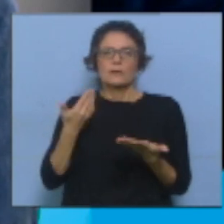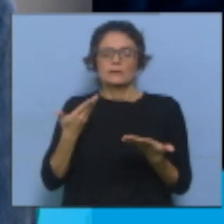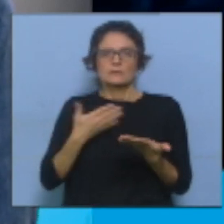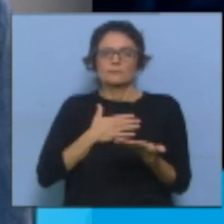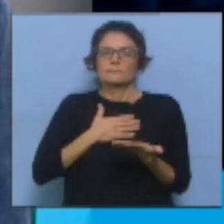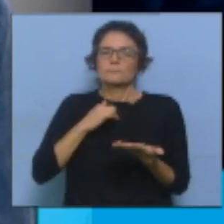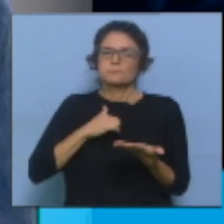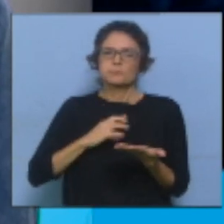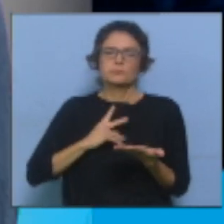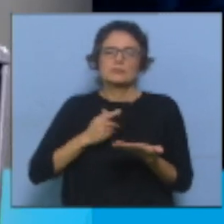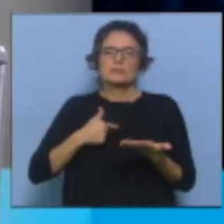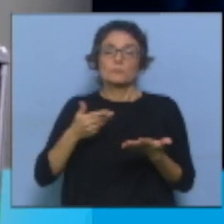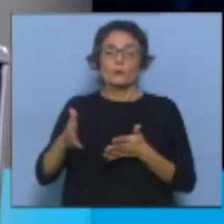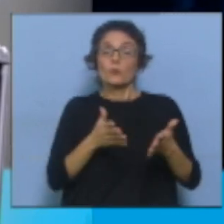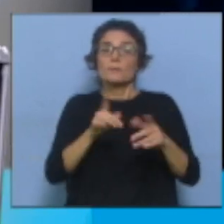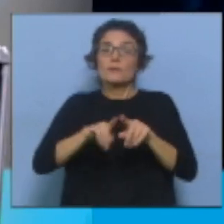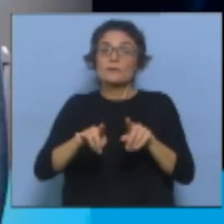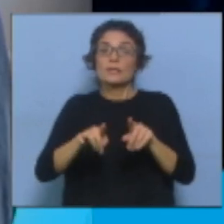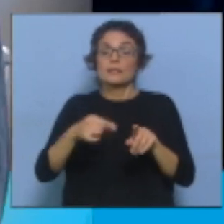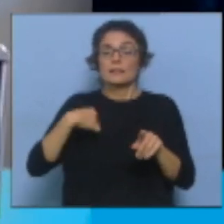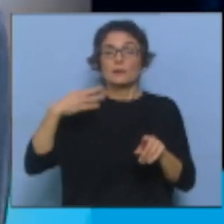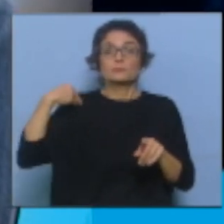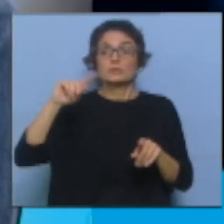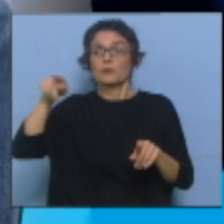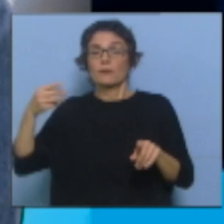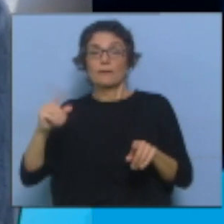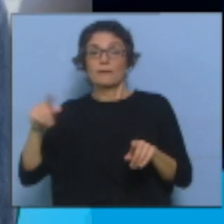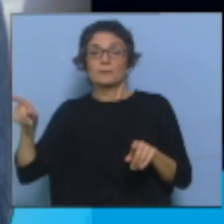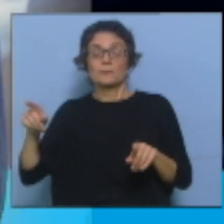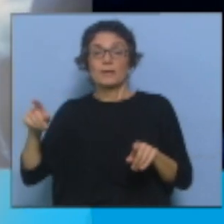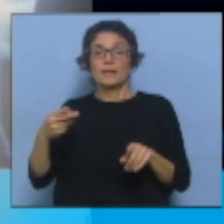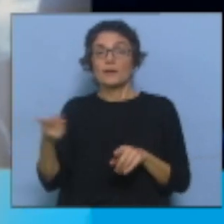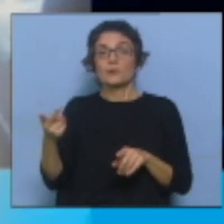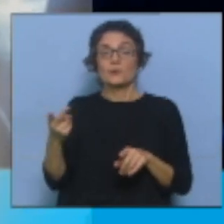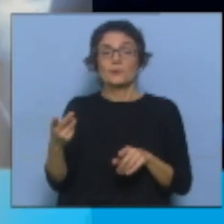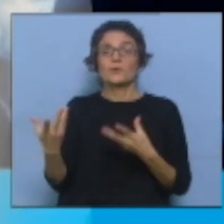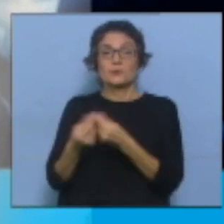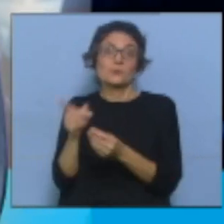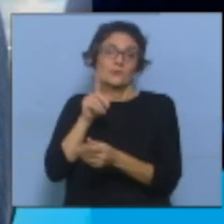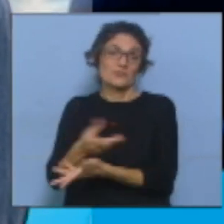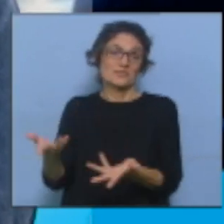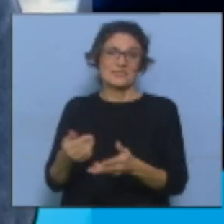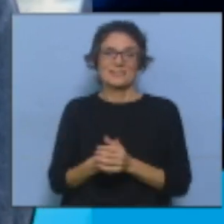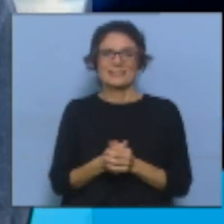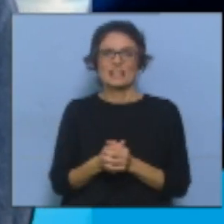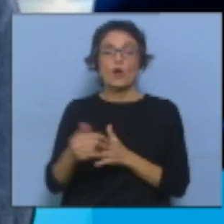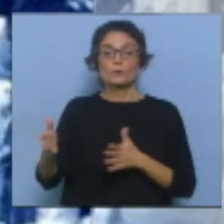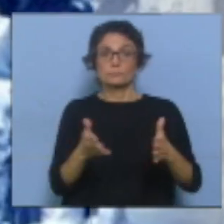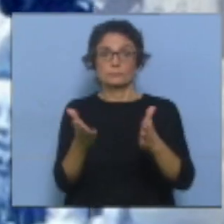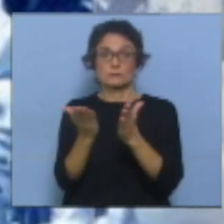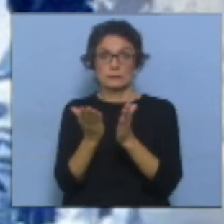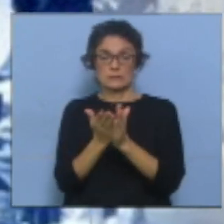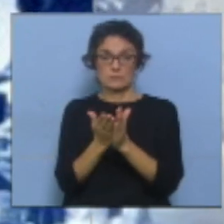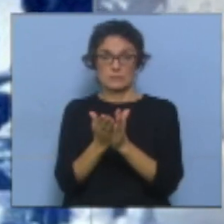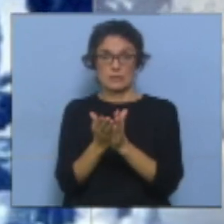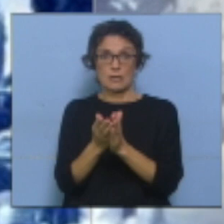são caminhos diferentes. Eu fui chamado, o Pedro foi chamado. E acabámos por estar juntos depois no seminário e foi muito bonito. Agora, isso. o percurso de seminário estão no mesmo